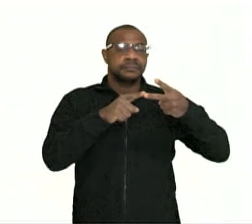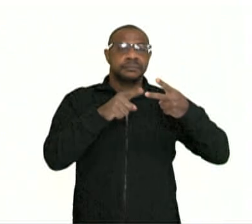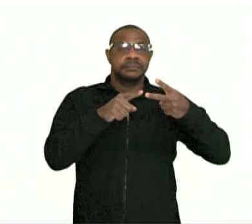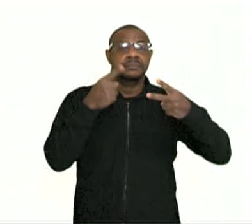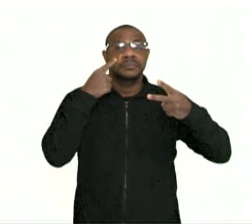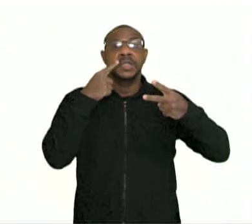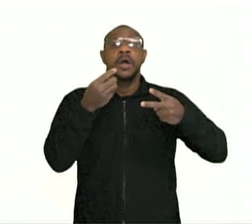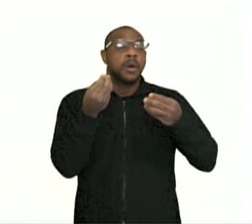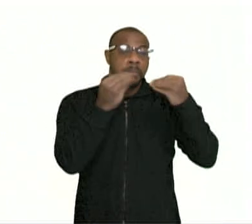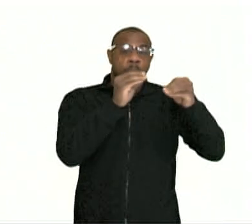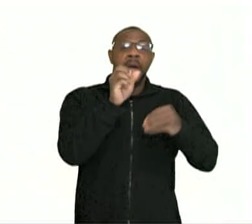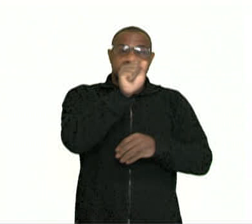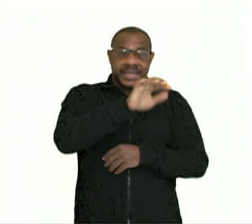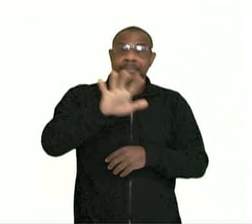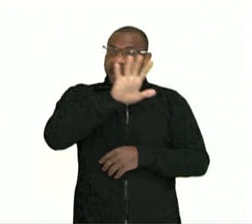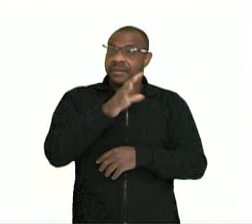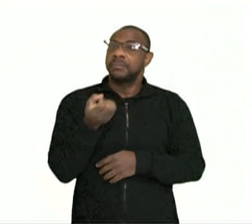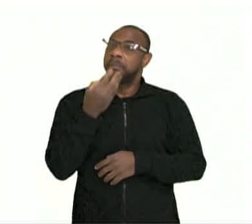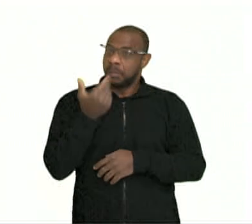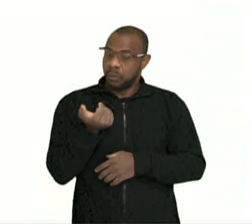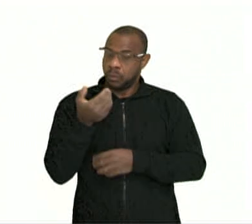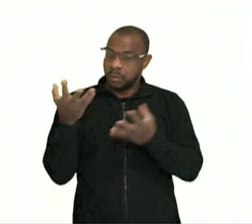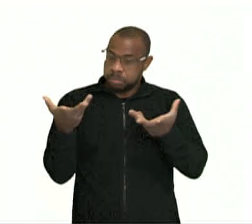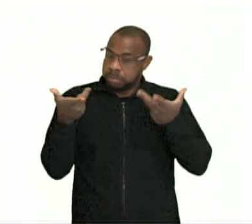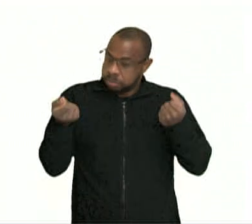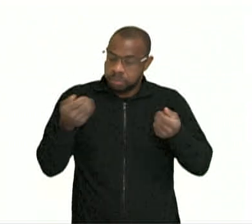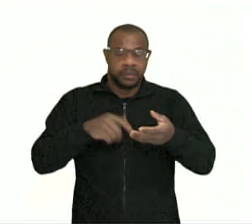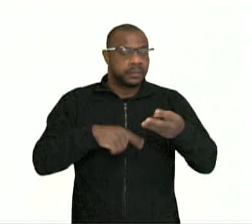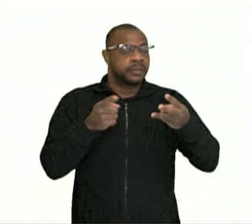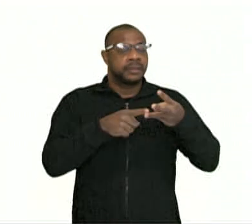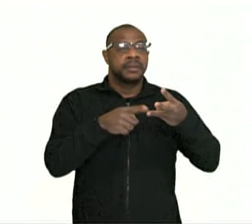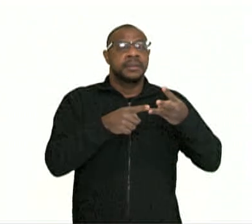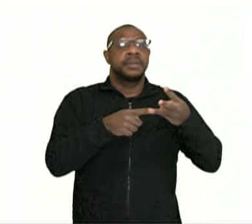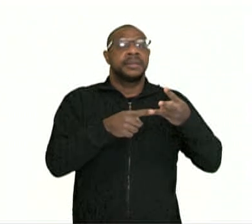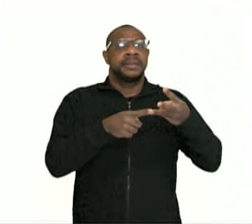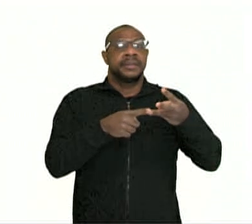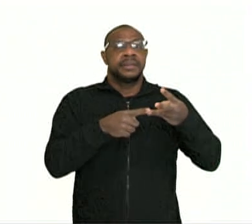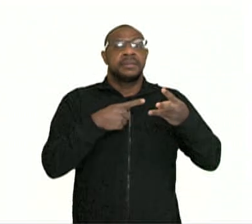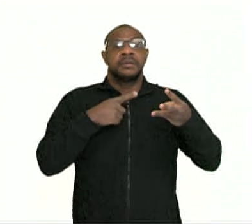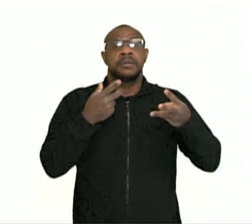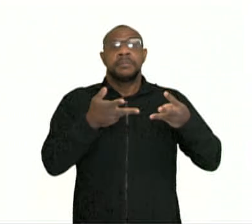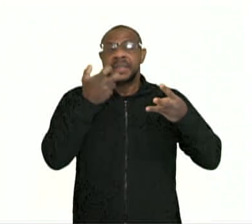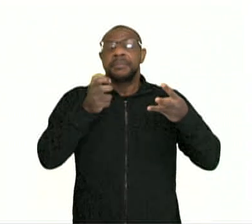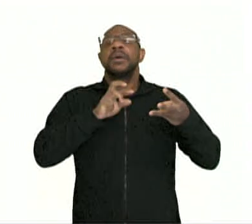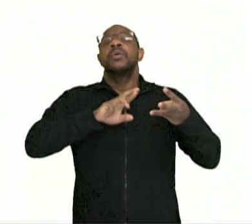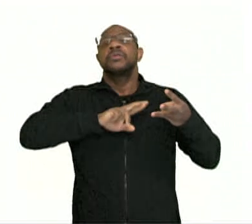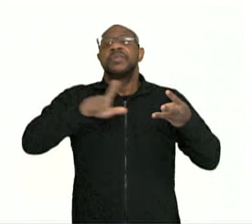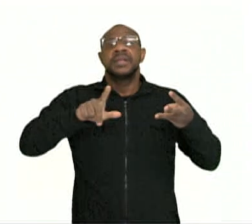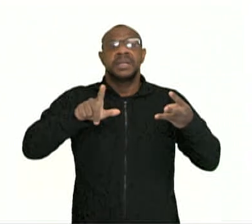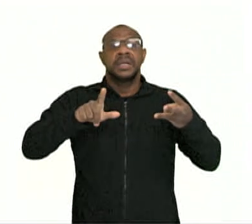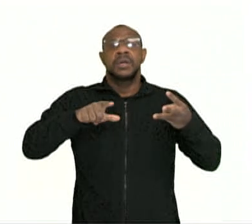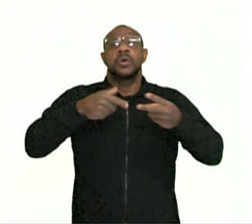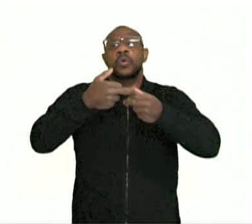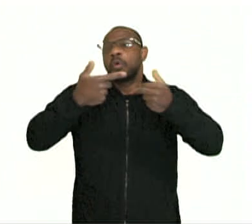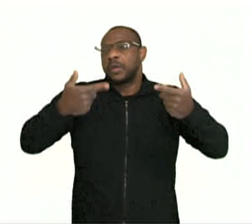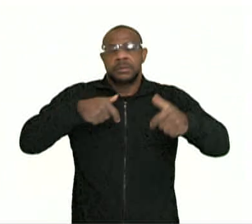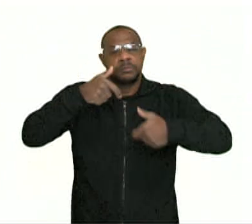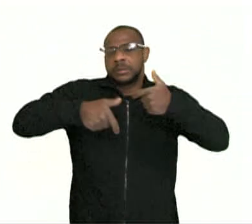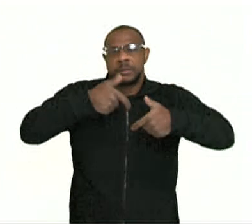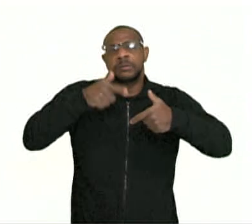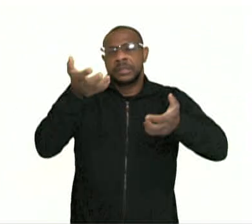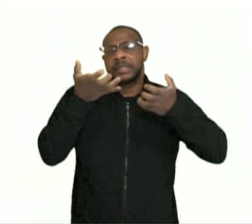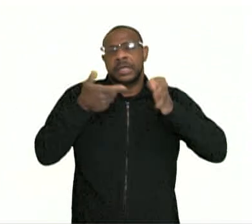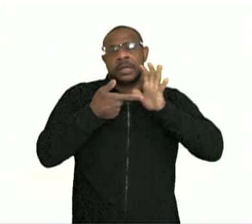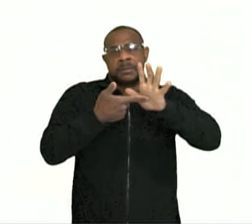Apostar em imagens de alta qualidade. Listar os diferenciais dos produtos e serviços